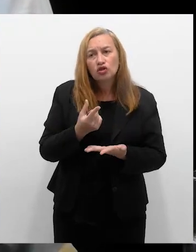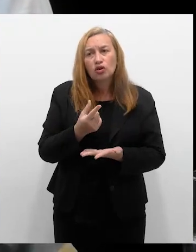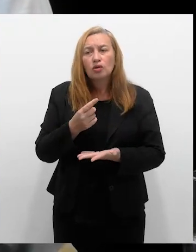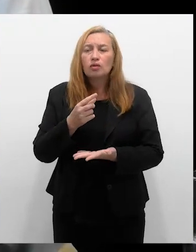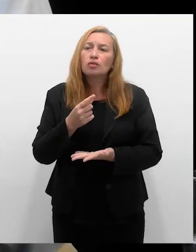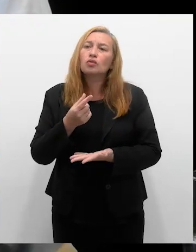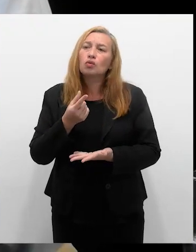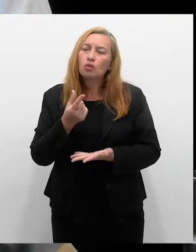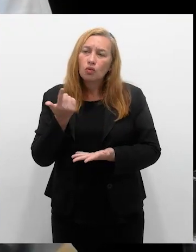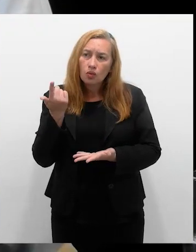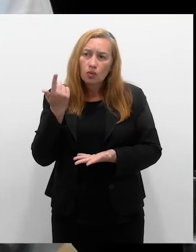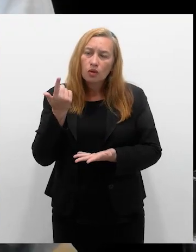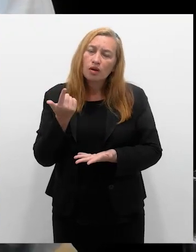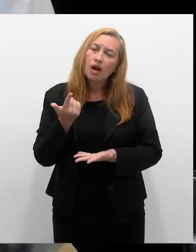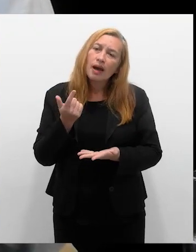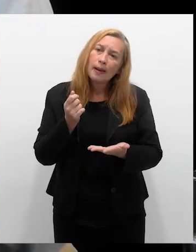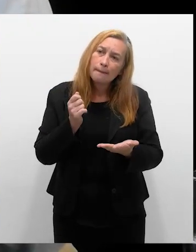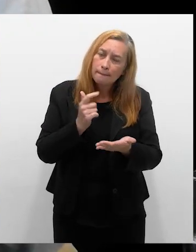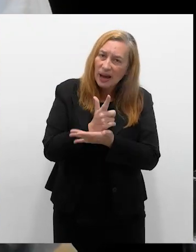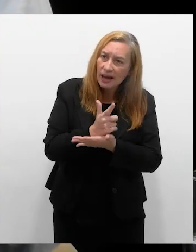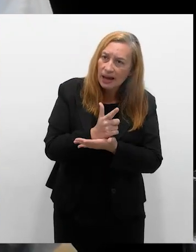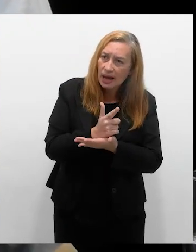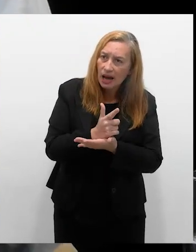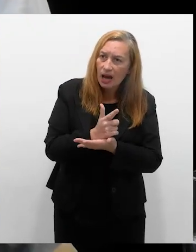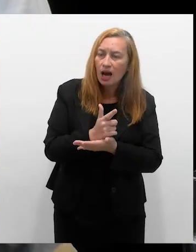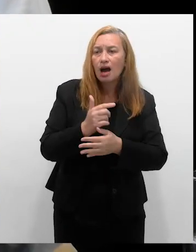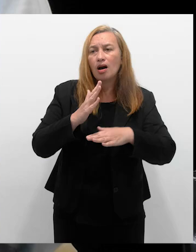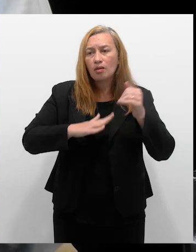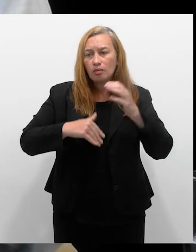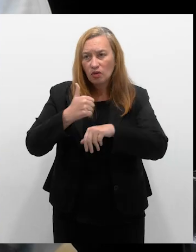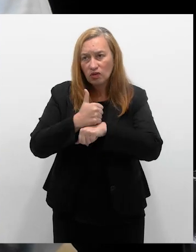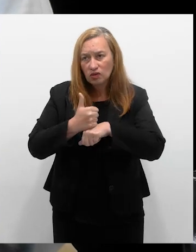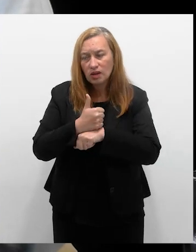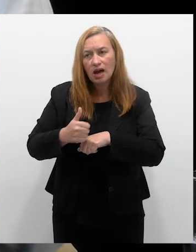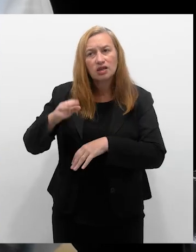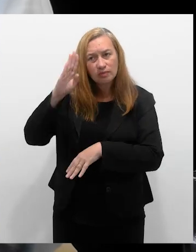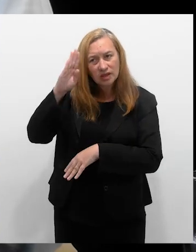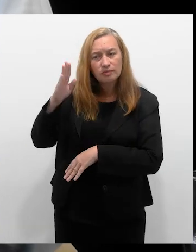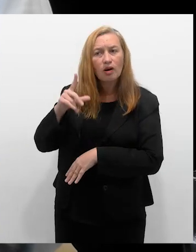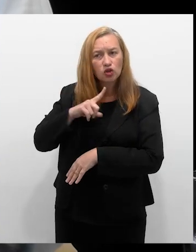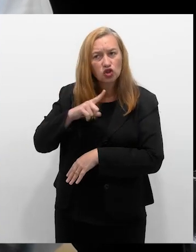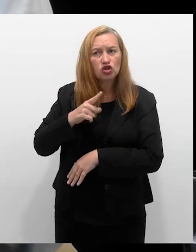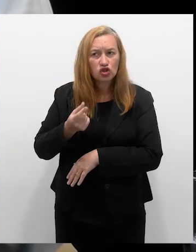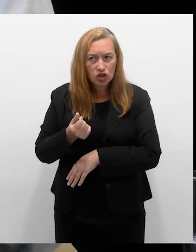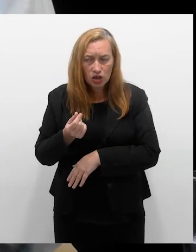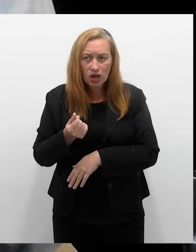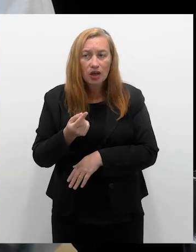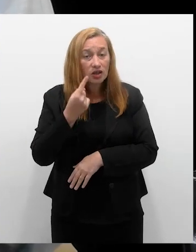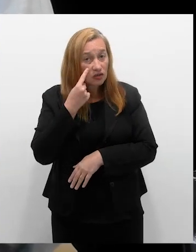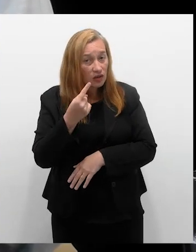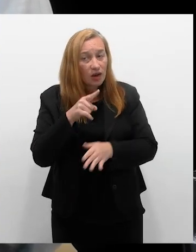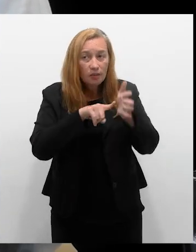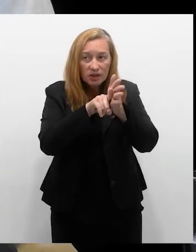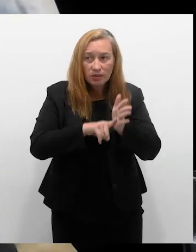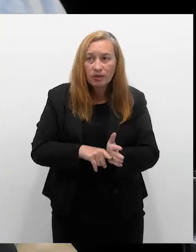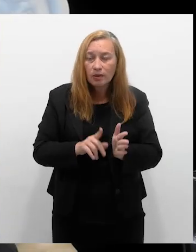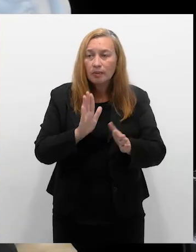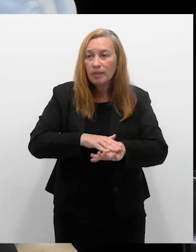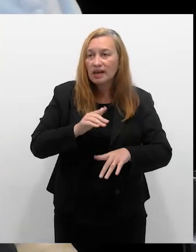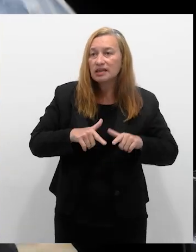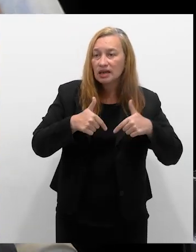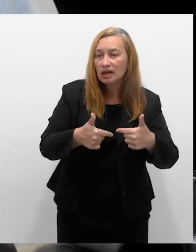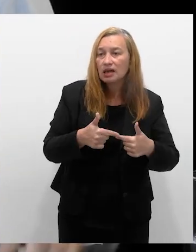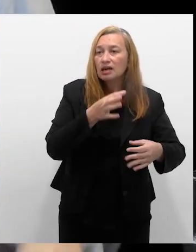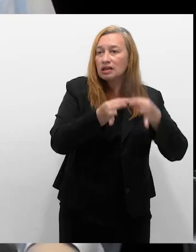financeiras de procurar especialistas na área, receber o tratamento que a gente vê pelas pesquisas que mais funciona,